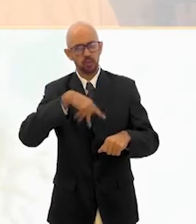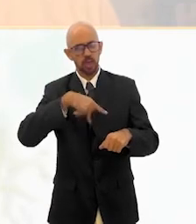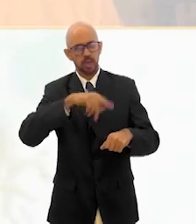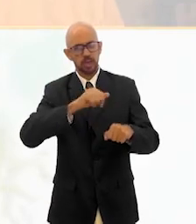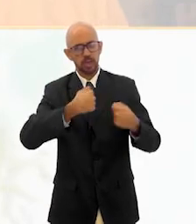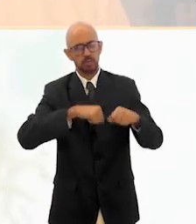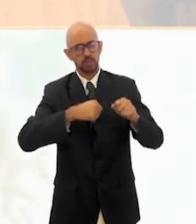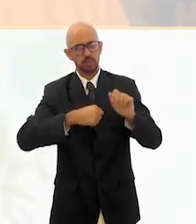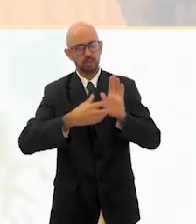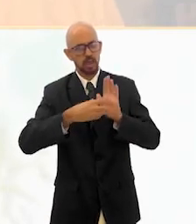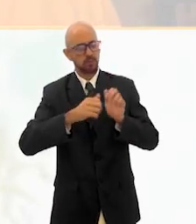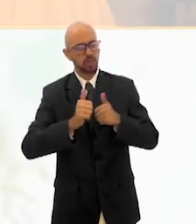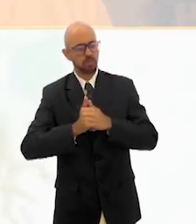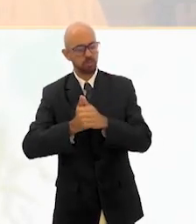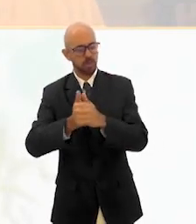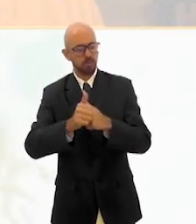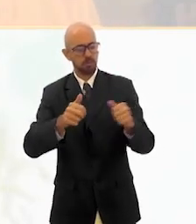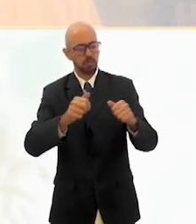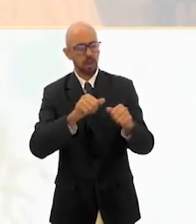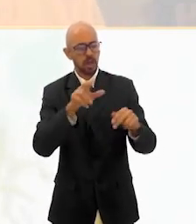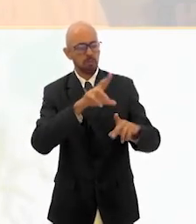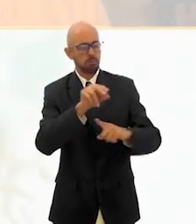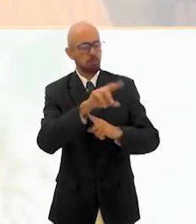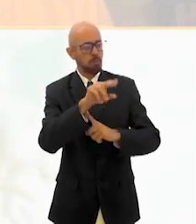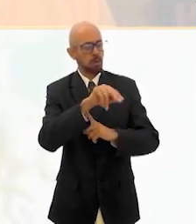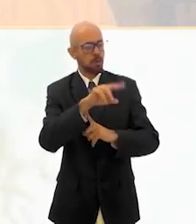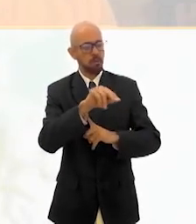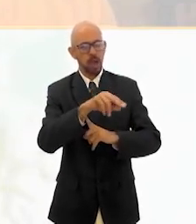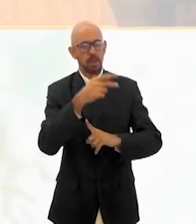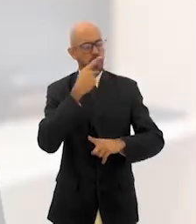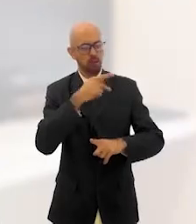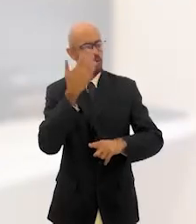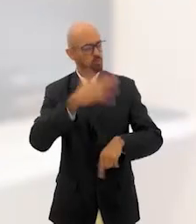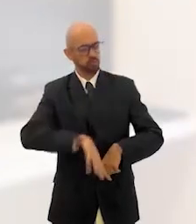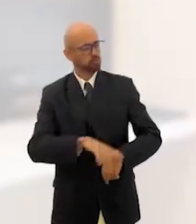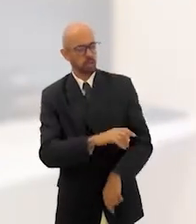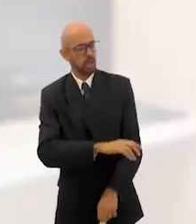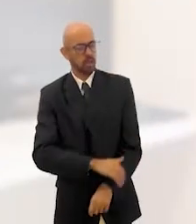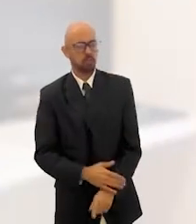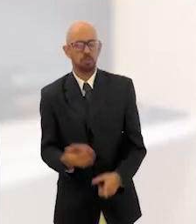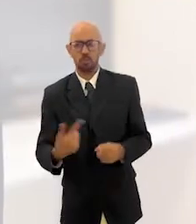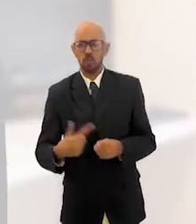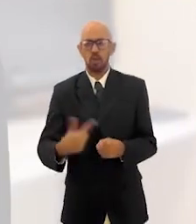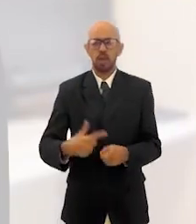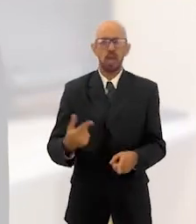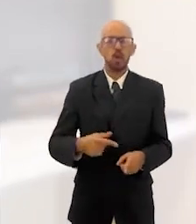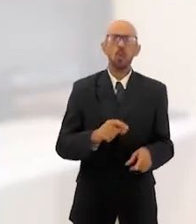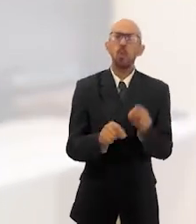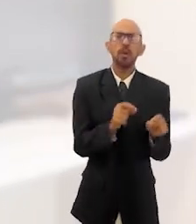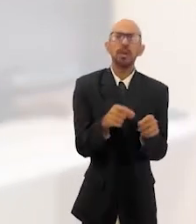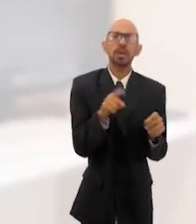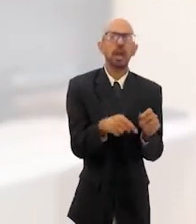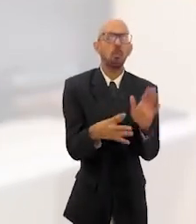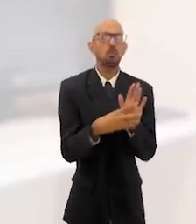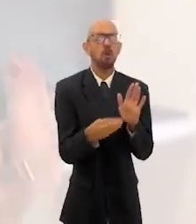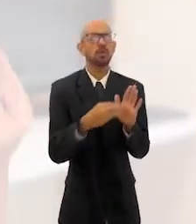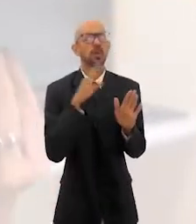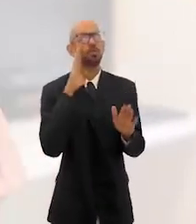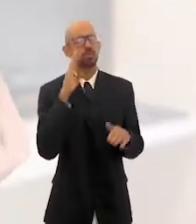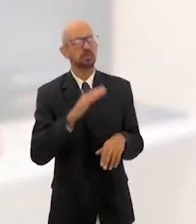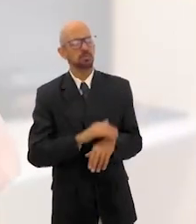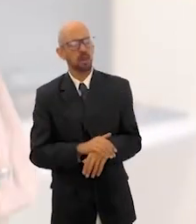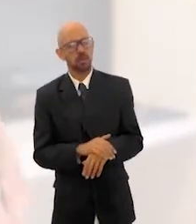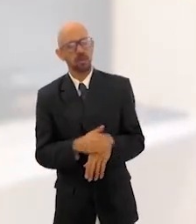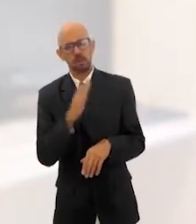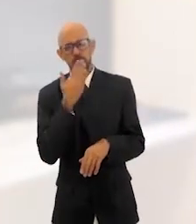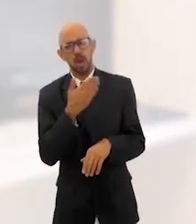precisava seguir para dublar aquela personagem, e ela não aceitou. E eu achei isso lindo, porque o que é padrão, gente? Qual é